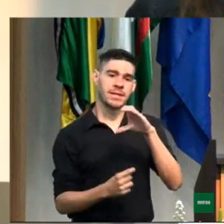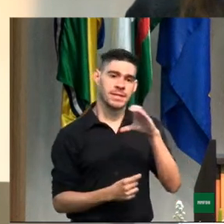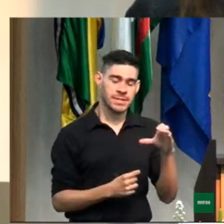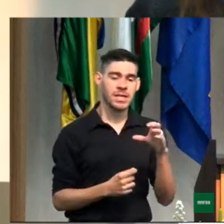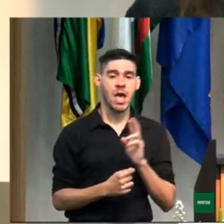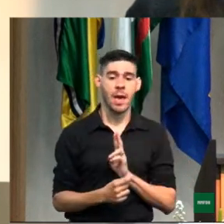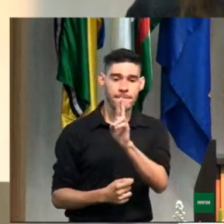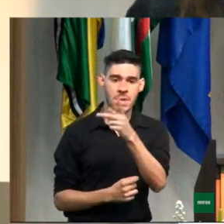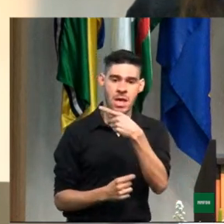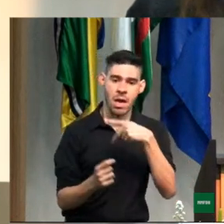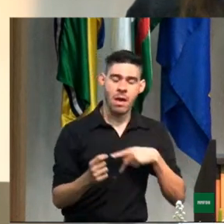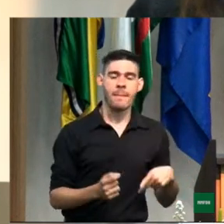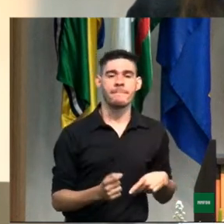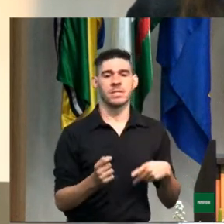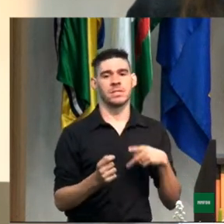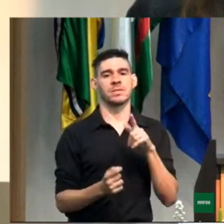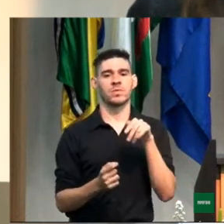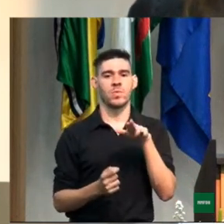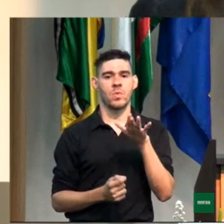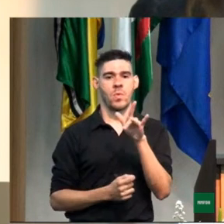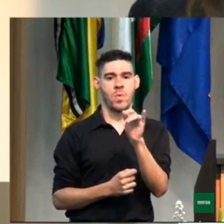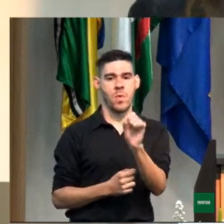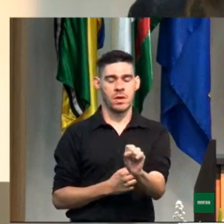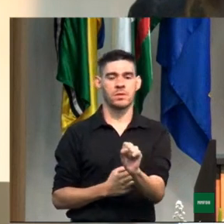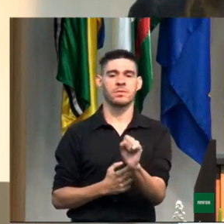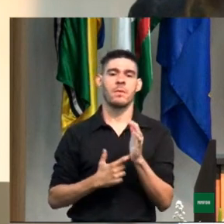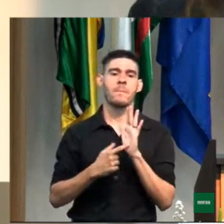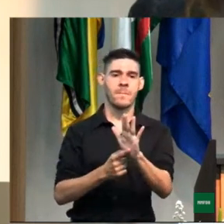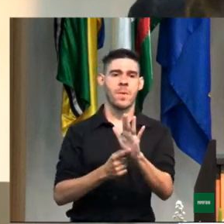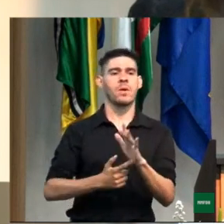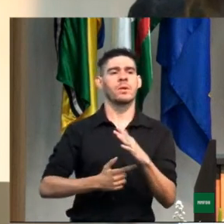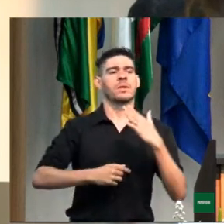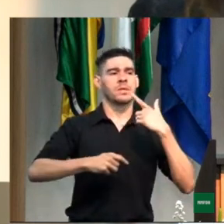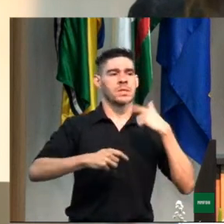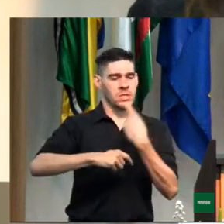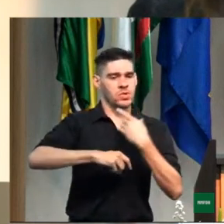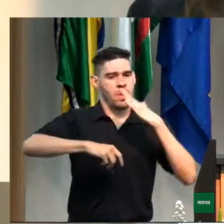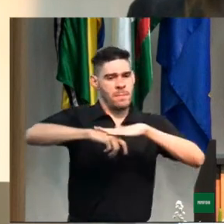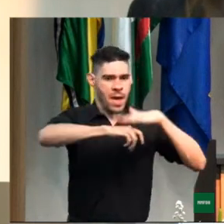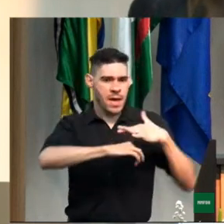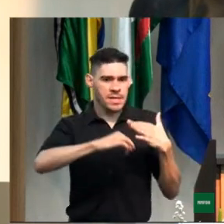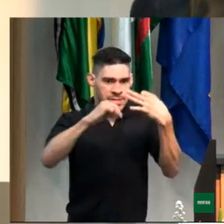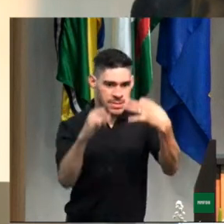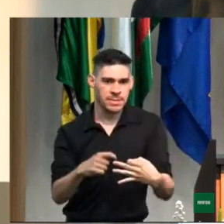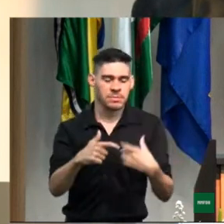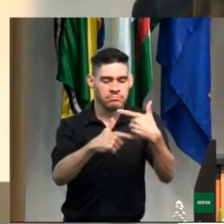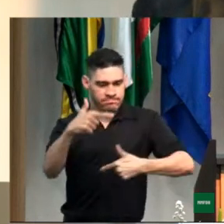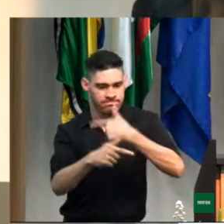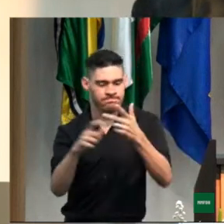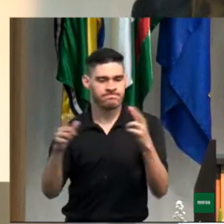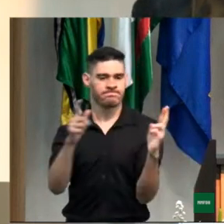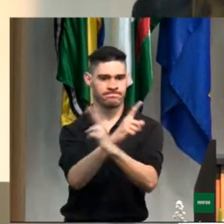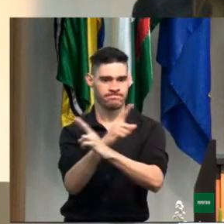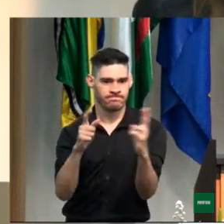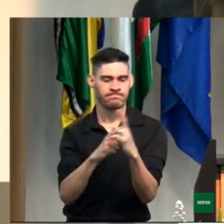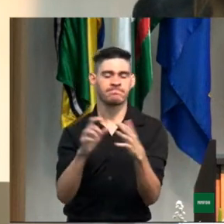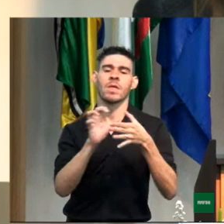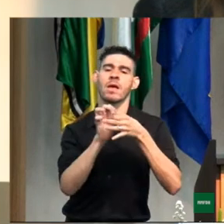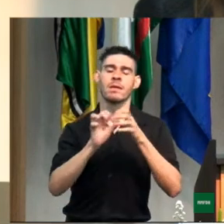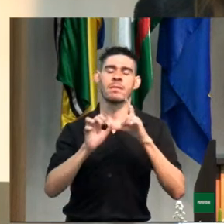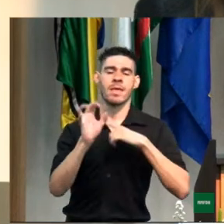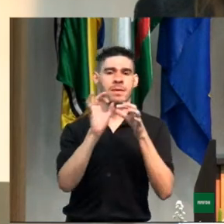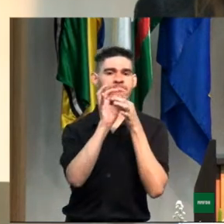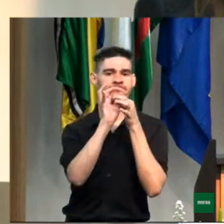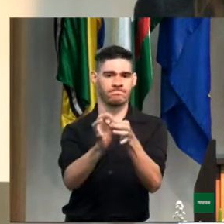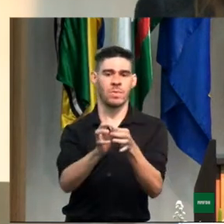Tadros, demonstra que estamos cada vez mais fazendo da forma certa, trabalhando em rede para deixar estabelecidas as nossas políticas.